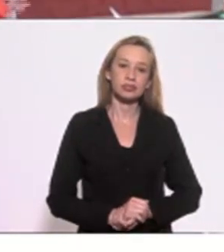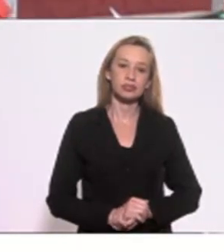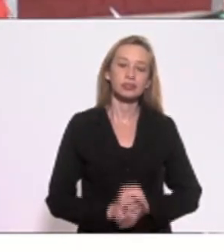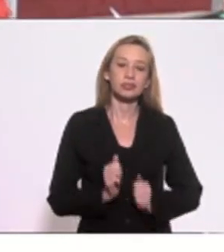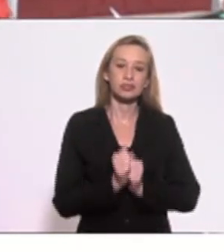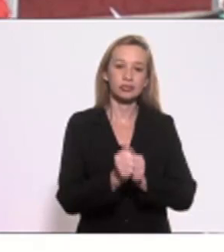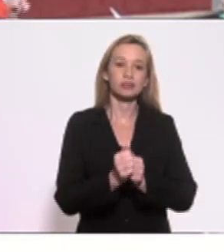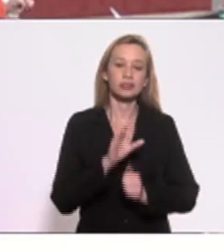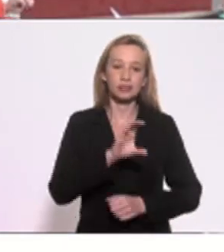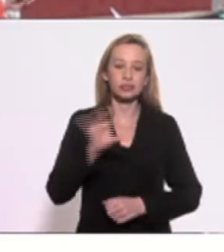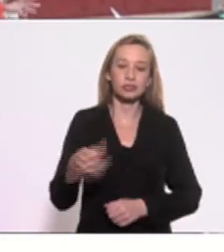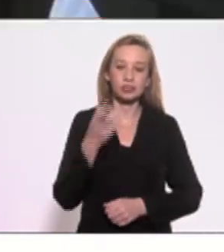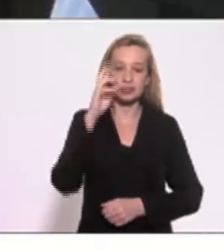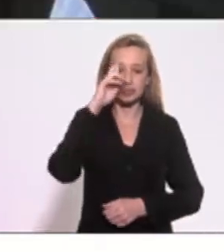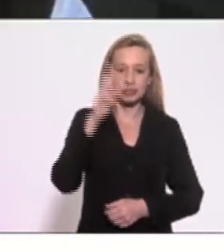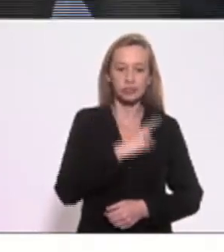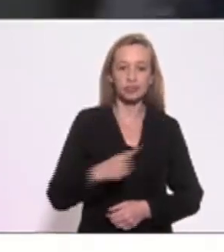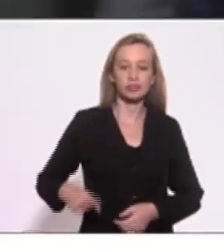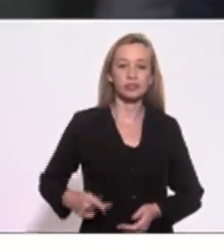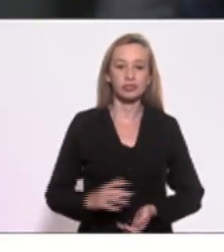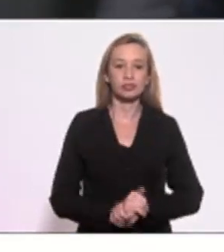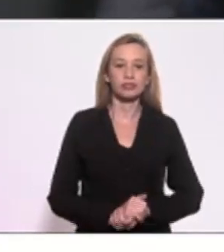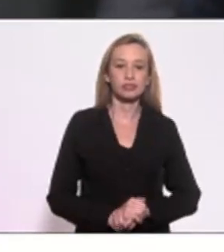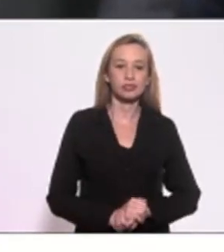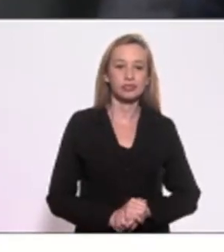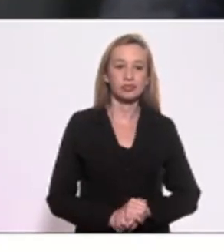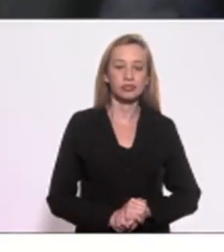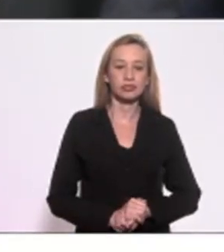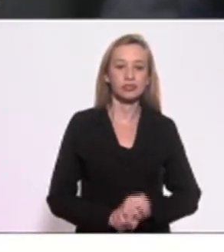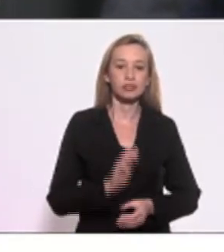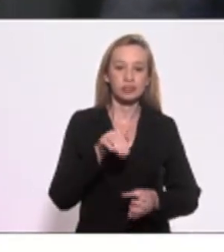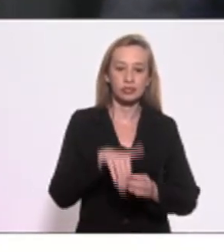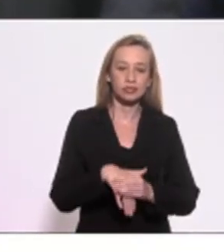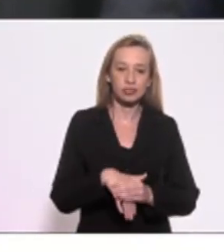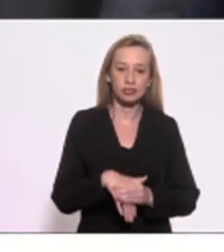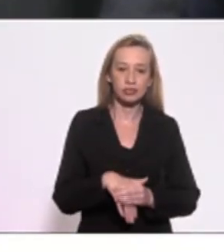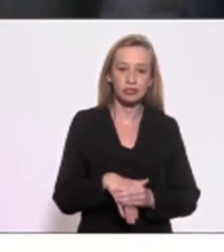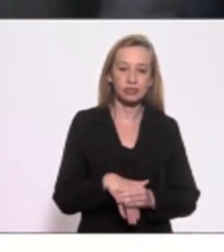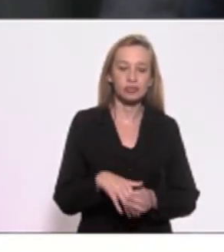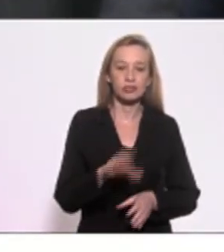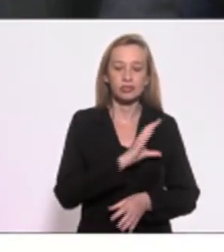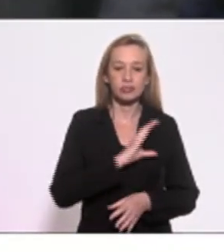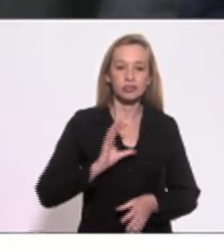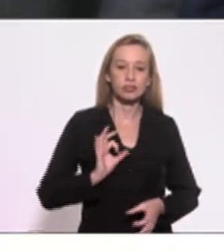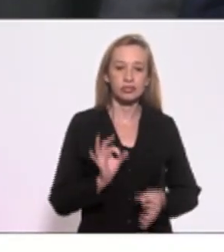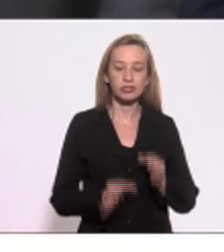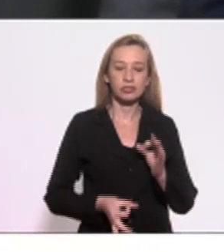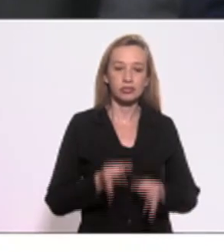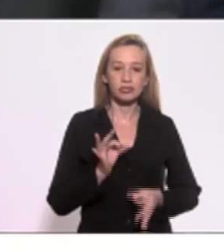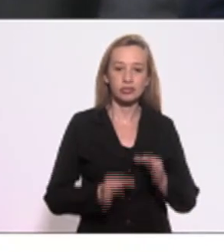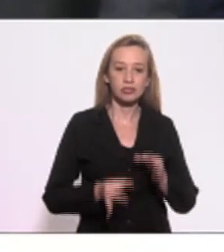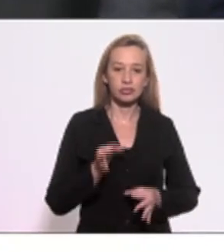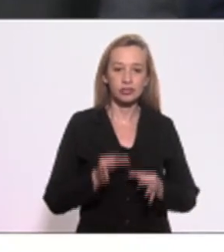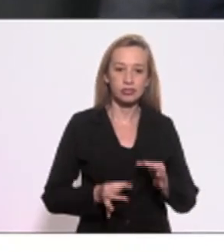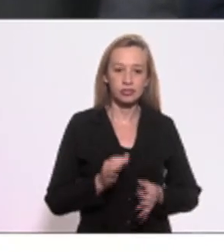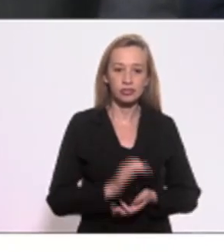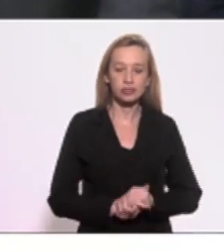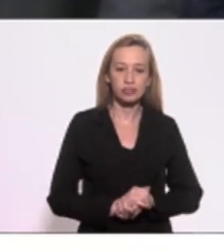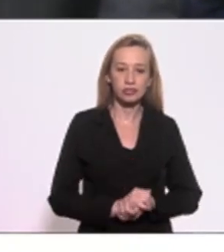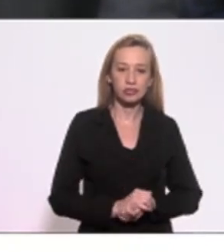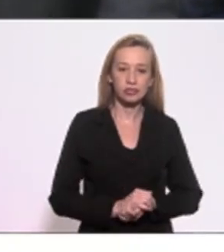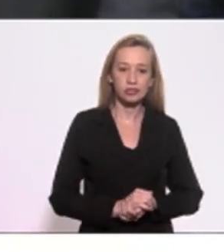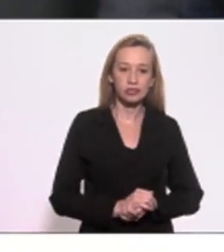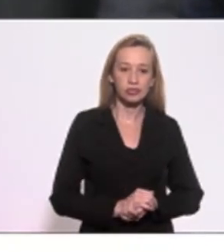Acompanha a CCJ, presidente. Com os pareceres emitidos em votação, parecer da Comissão de Constituição e Justiça, Vossa